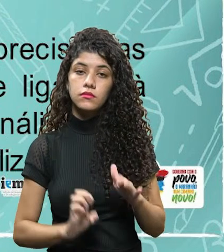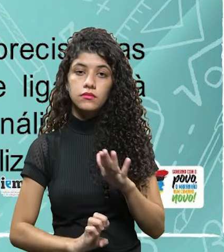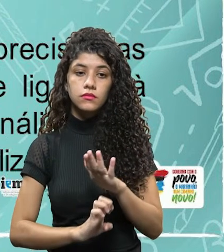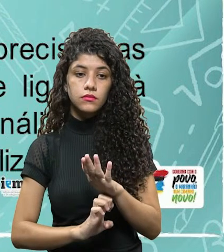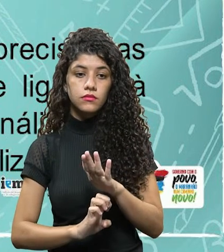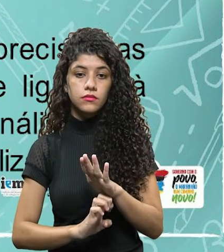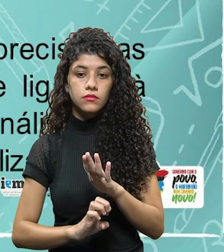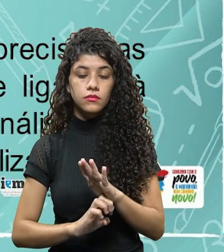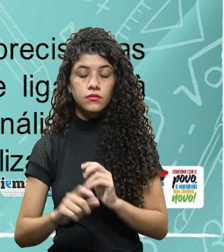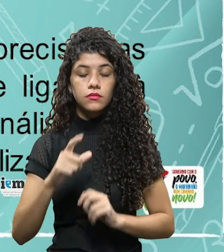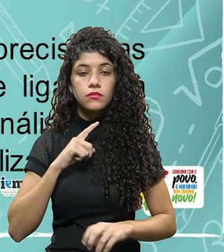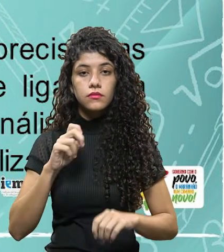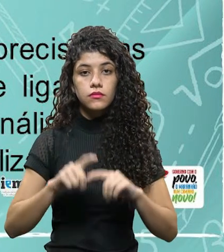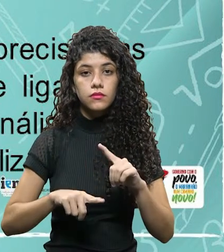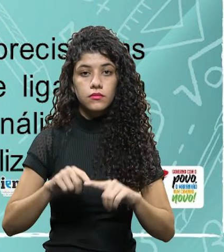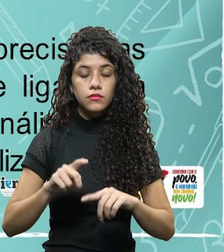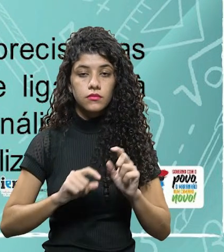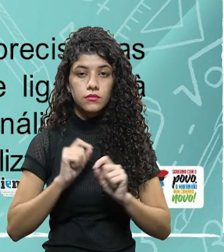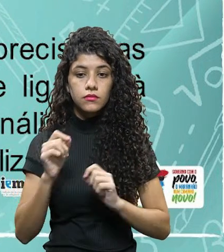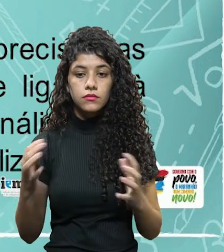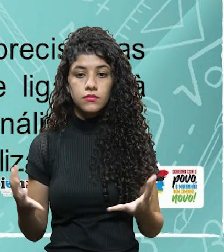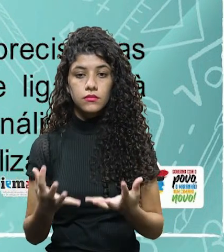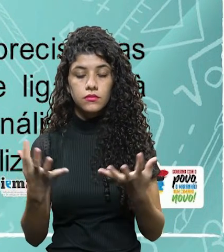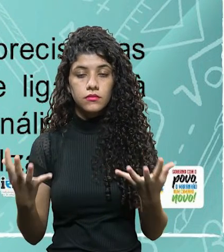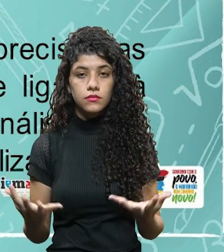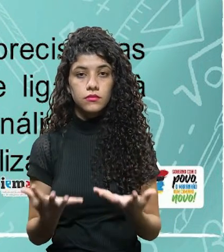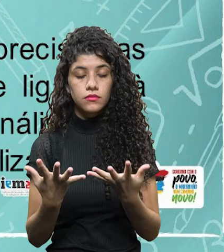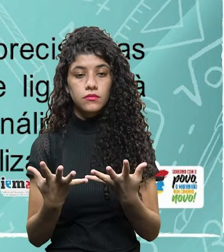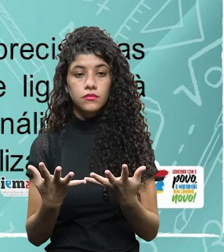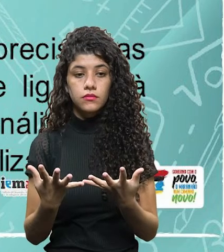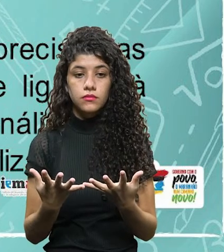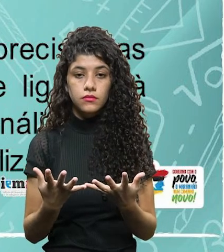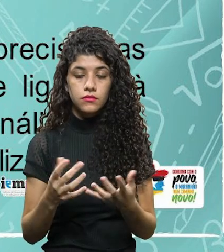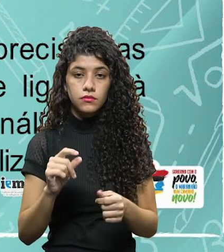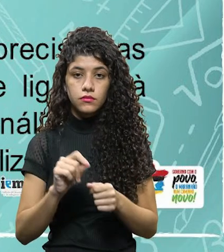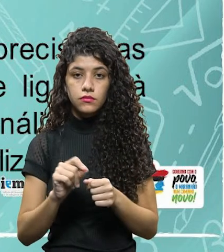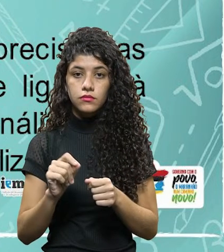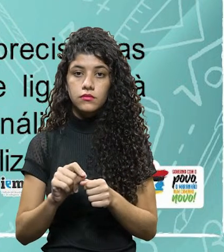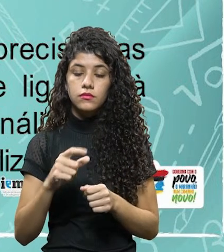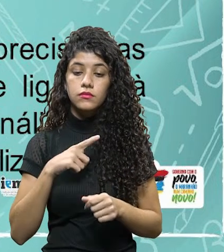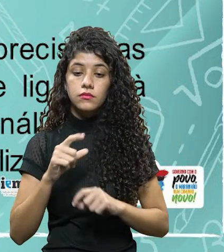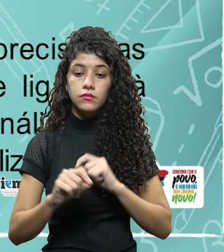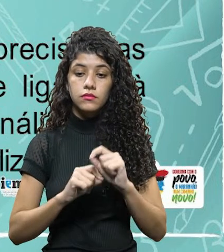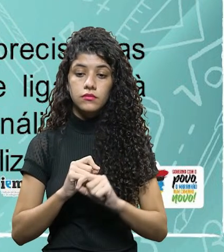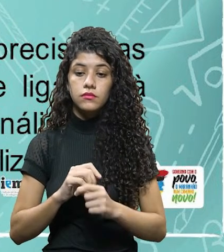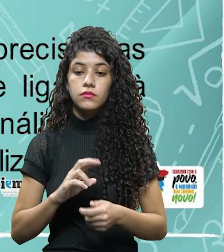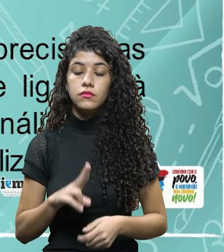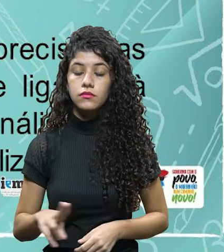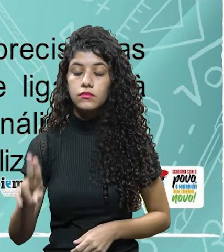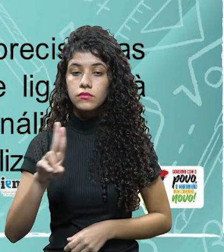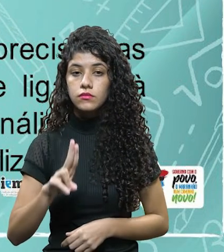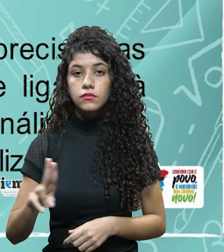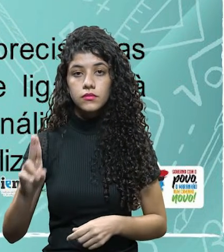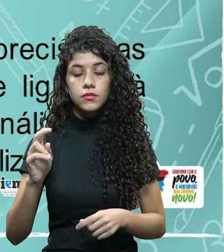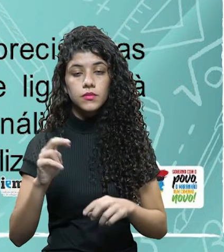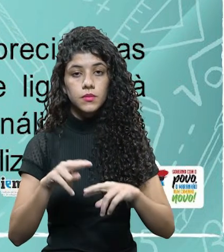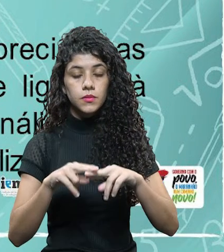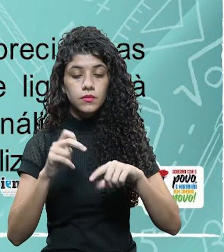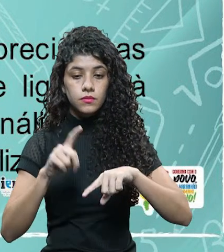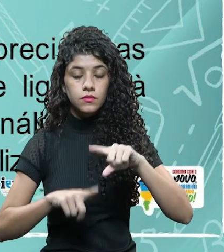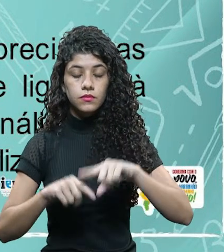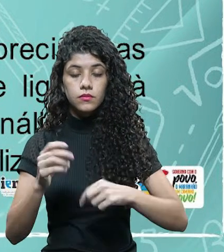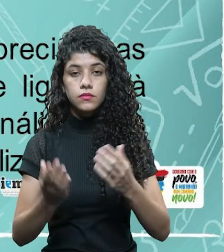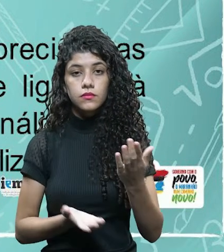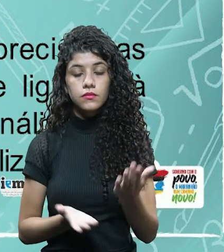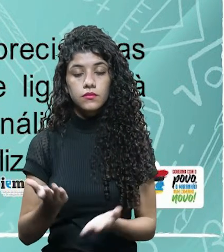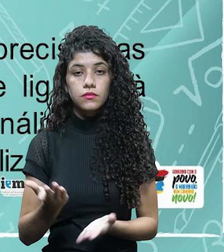preços de uma empresa de determinado produto são motivados pelas ações desempenhadas nela e que essas ações são consumidas